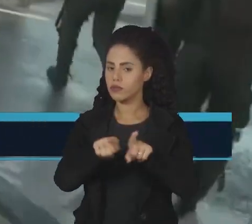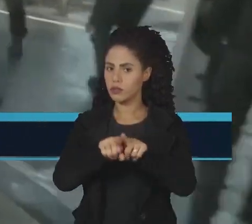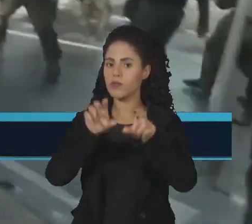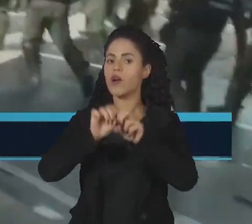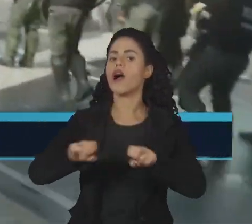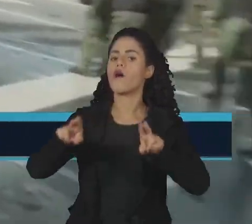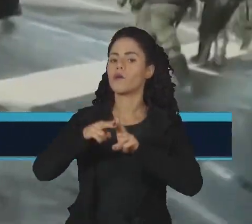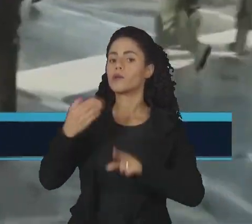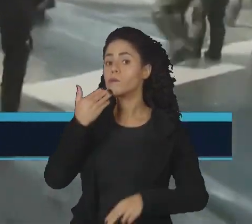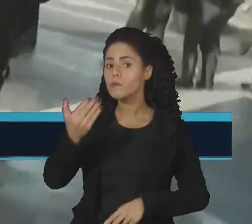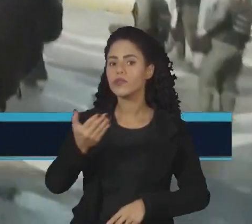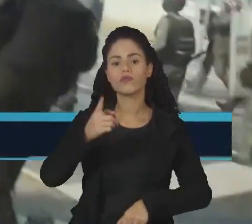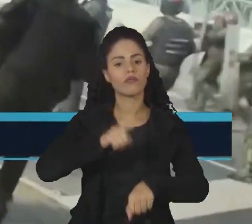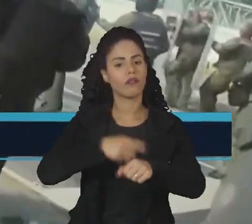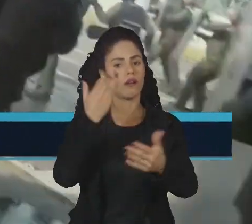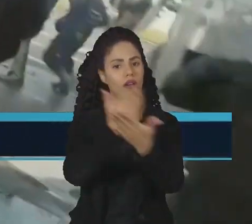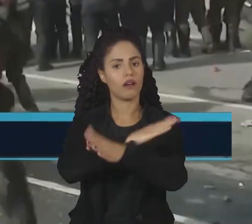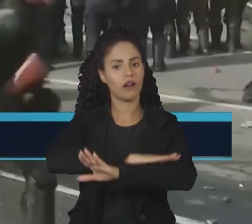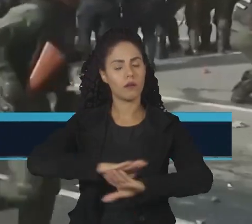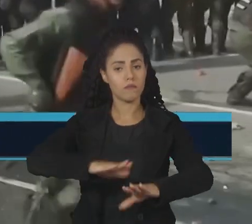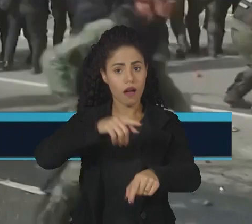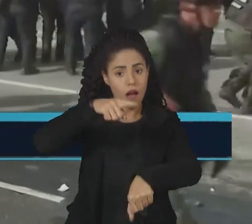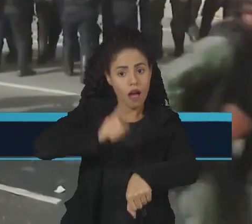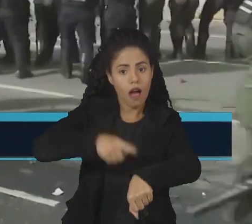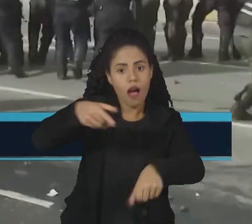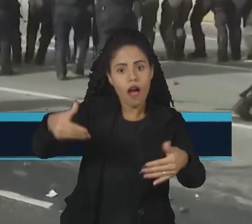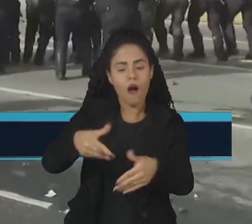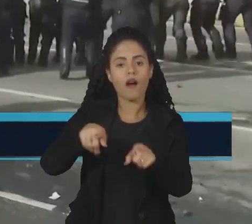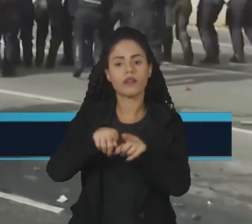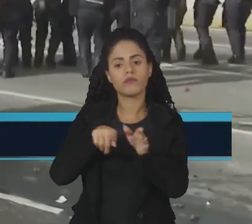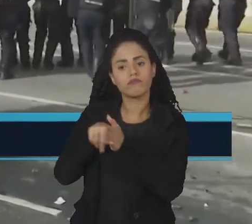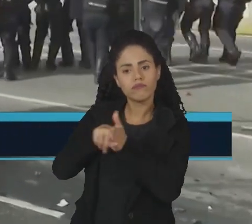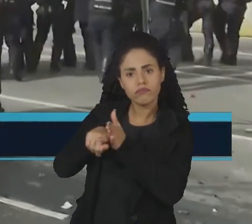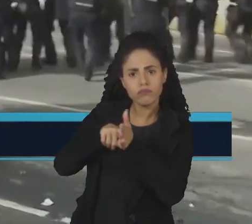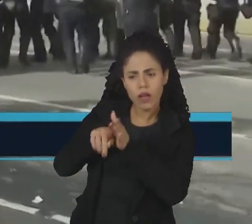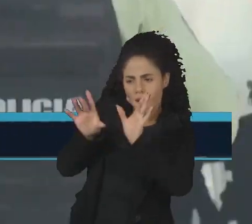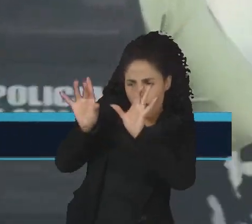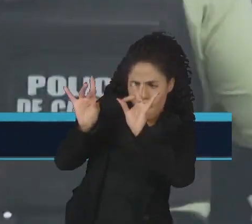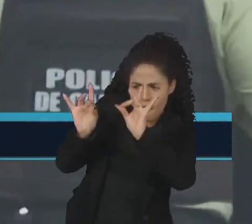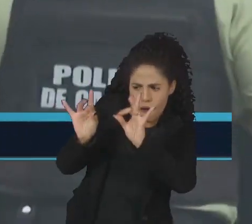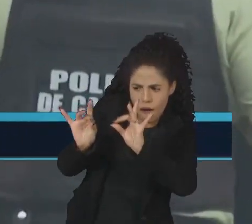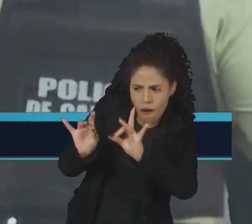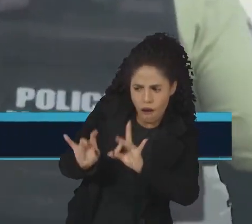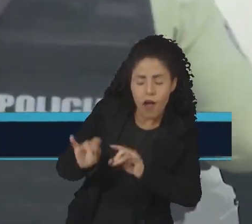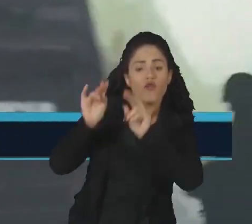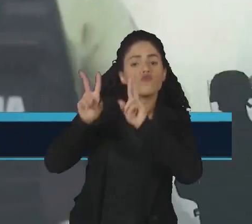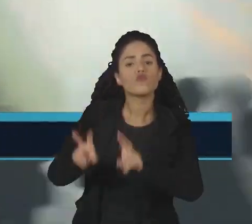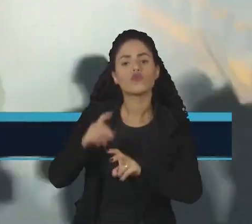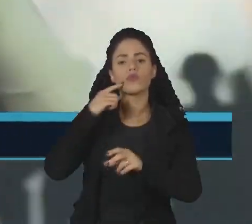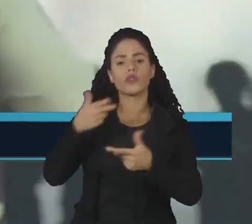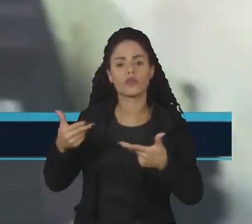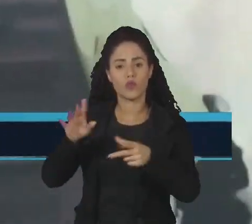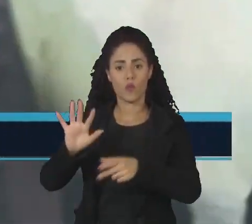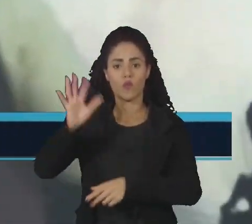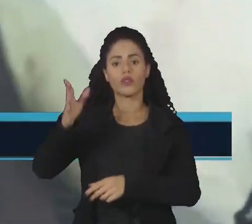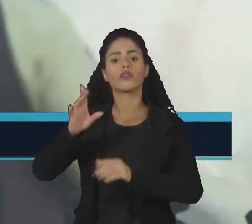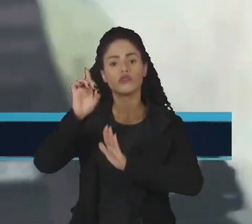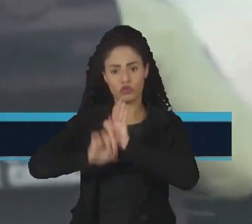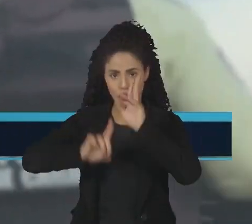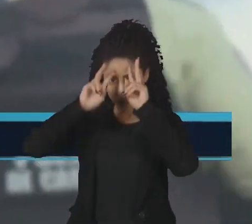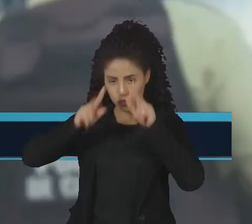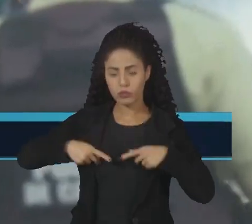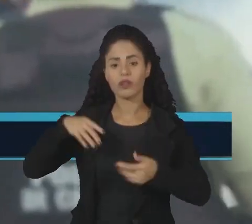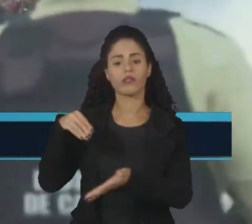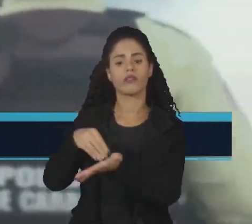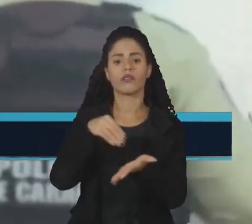Unidas pediram o fim imediato da repressão e uma investigação minuciosa das graves violações de direitos humanos que